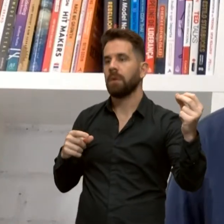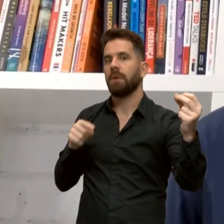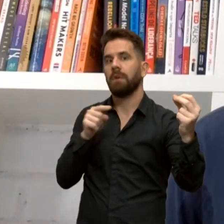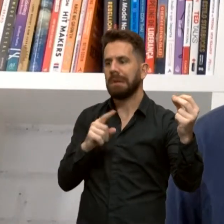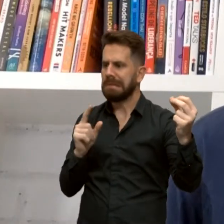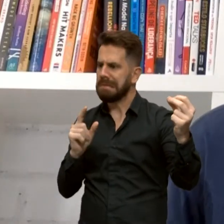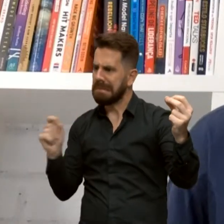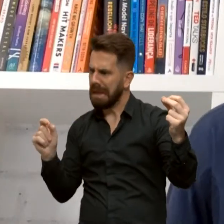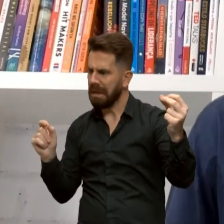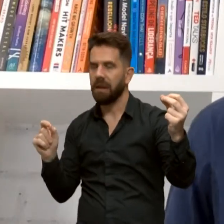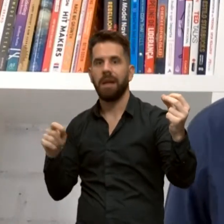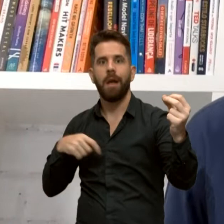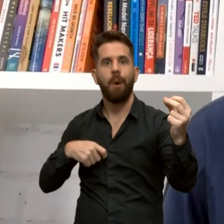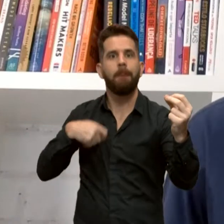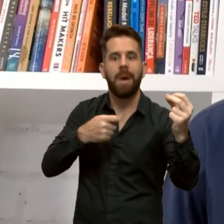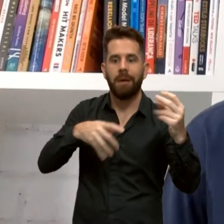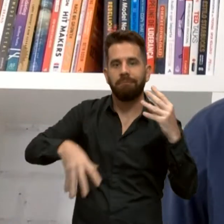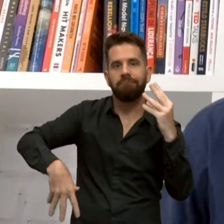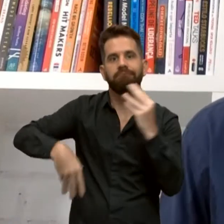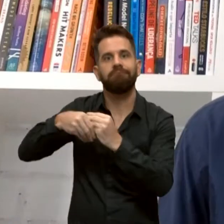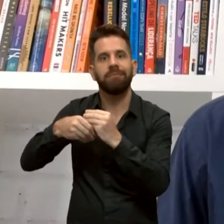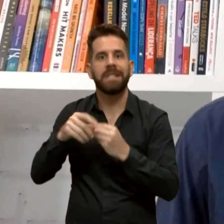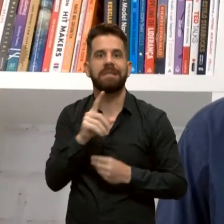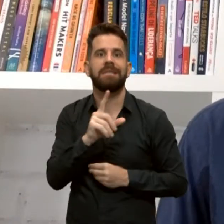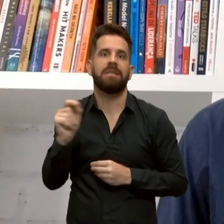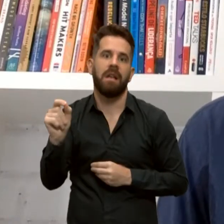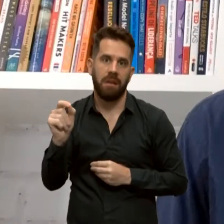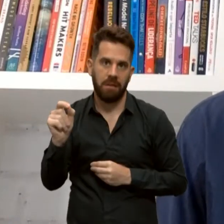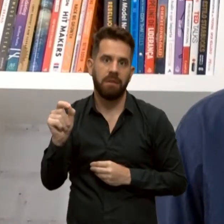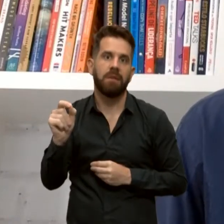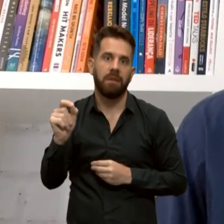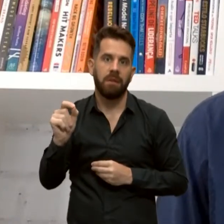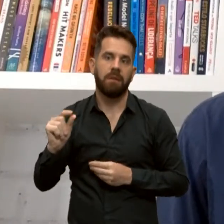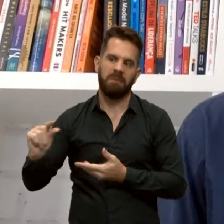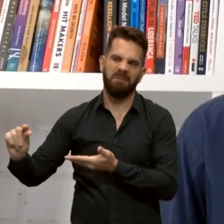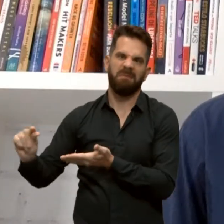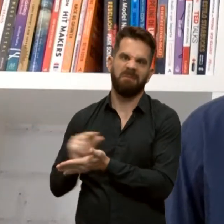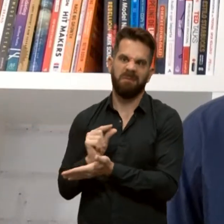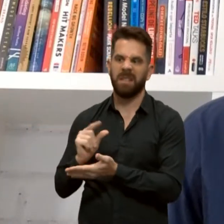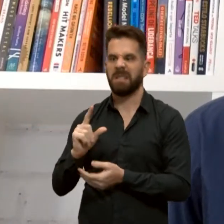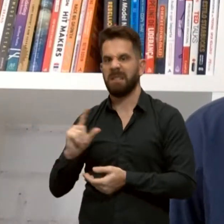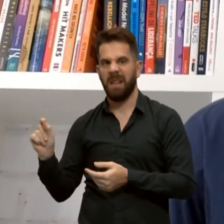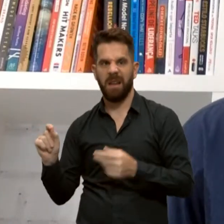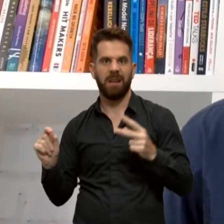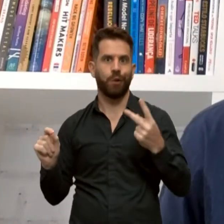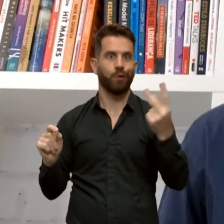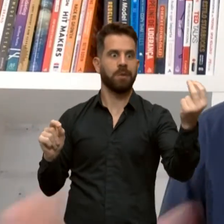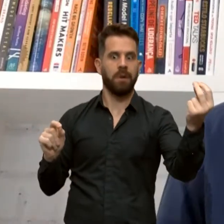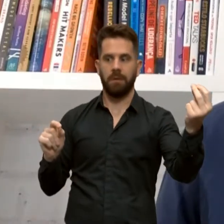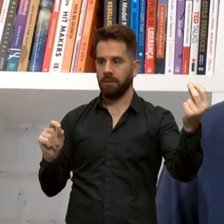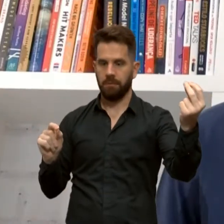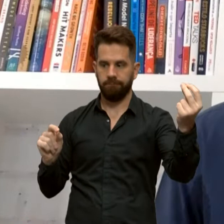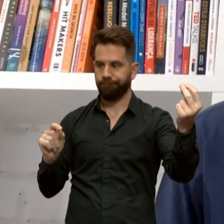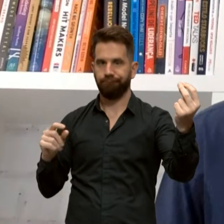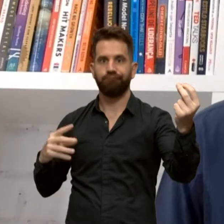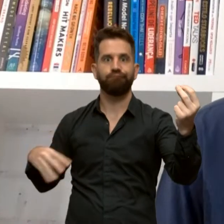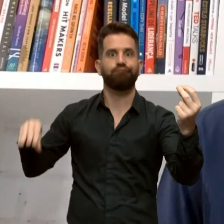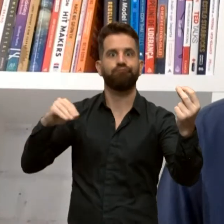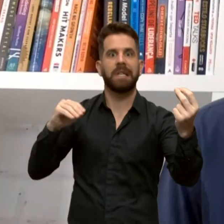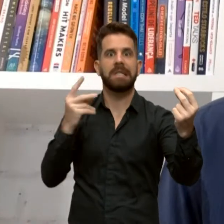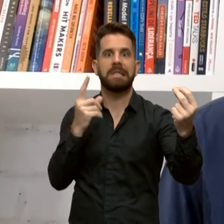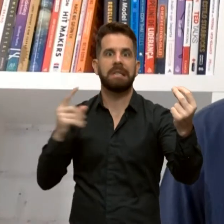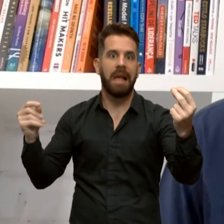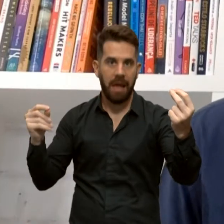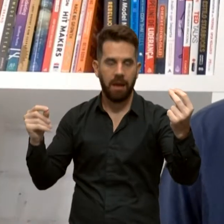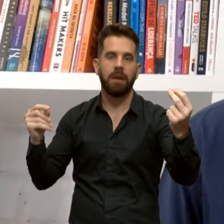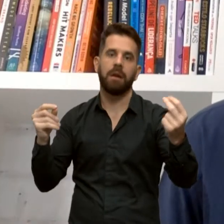100 para ter aquela pipoqueira, que seria algo que ele talvez não compraria se fosse gastar o dinheiro dele, né? Se não